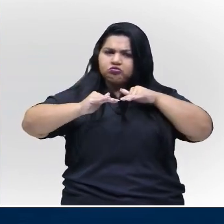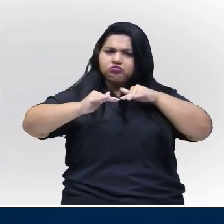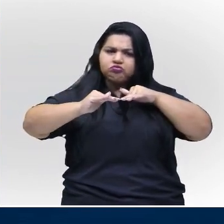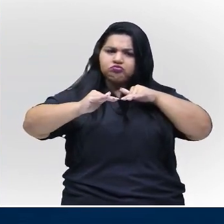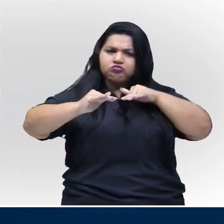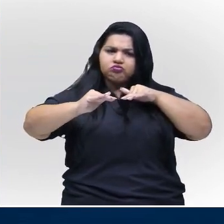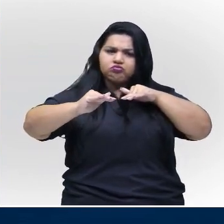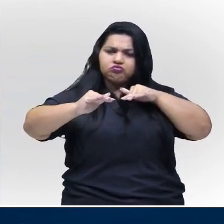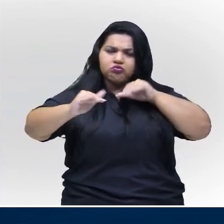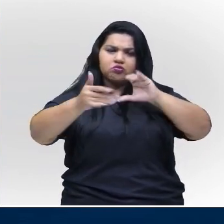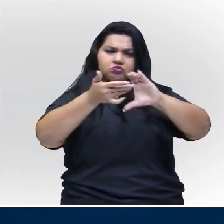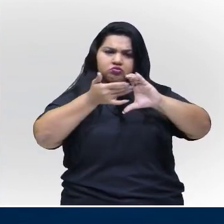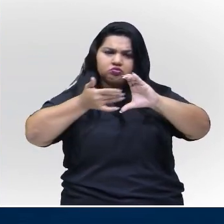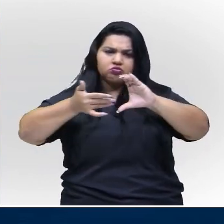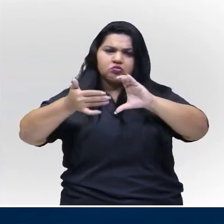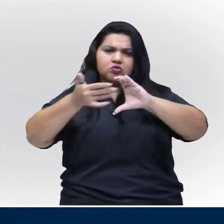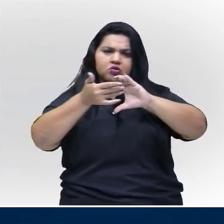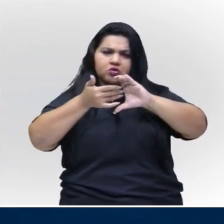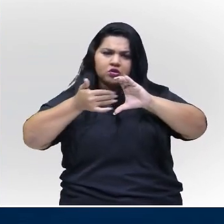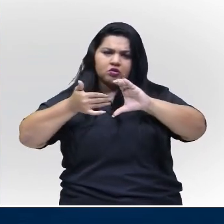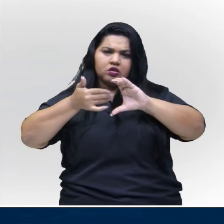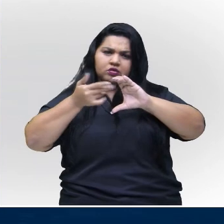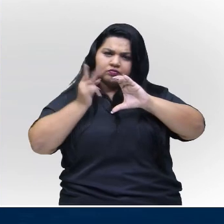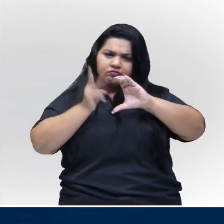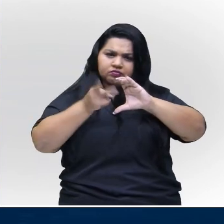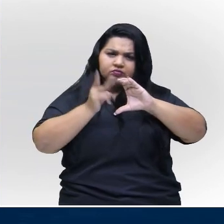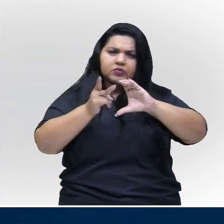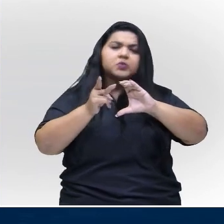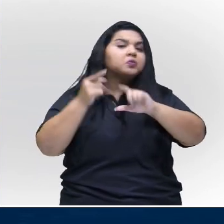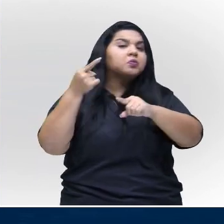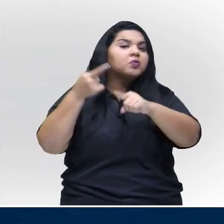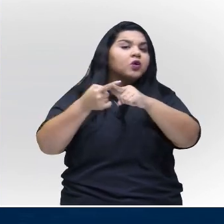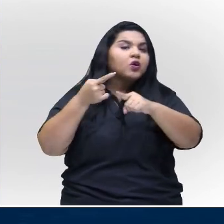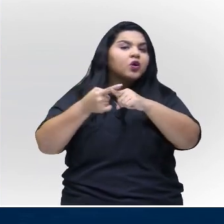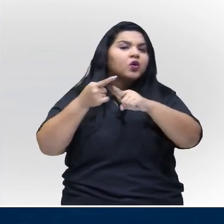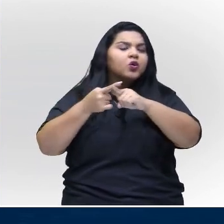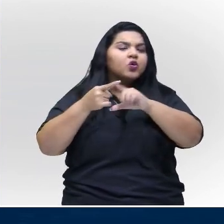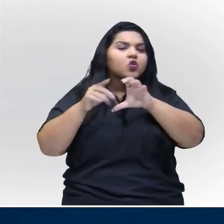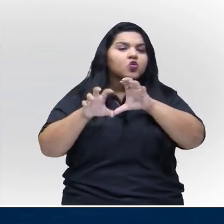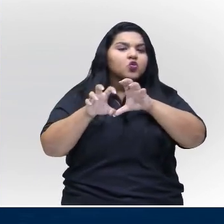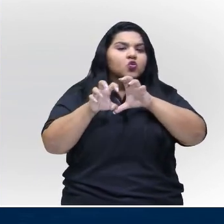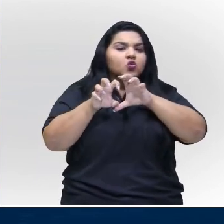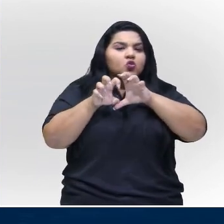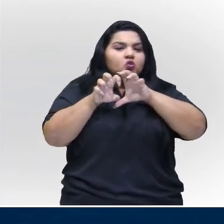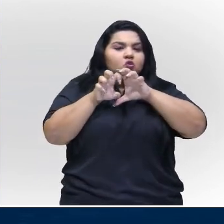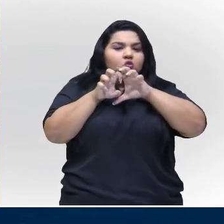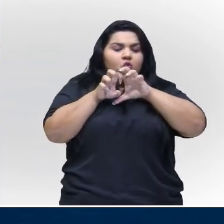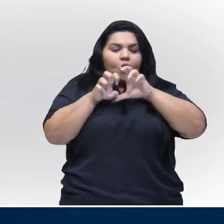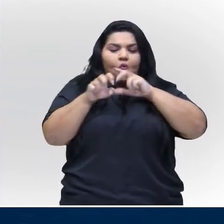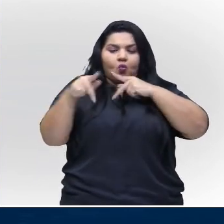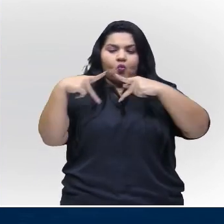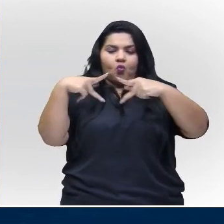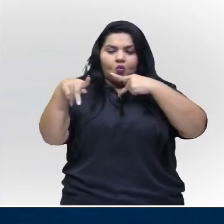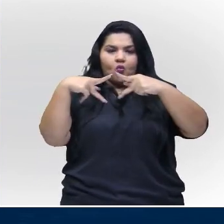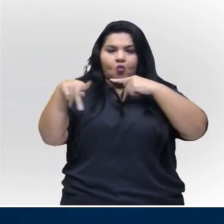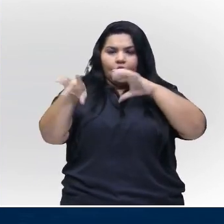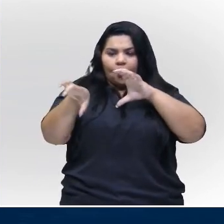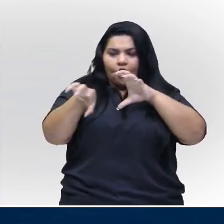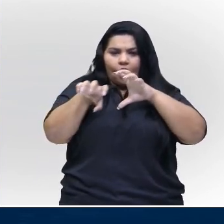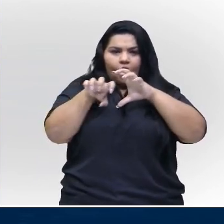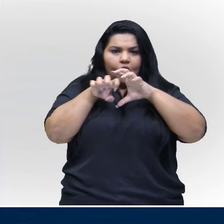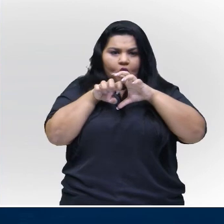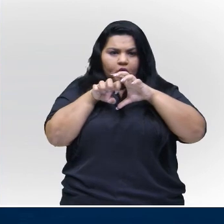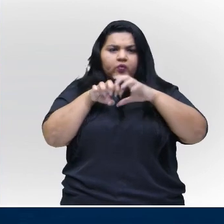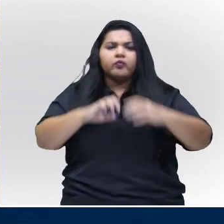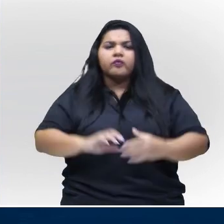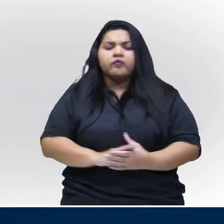fluidos citoplasmáticos em consequência da contração de proteínas do citoesqueleto.